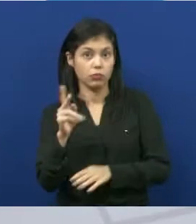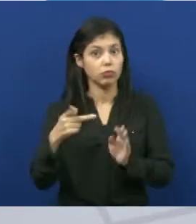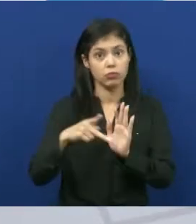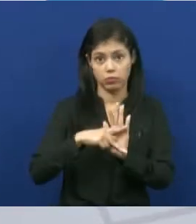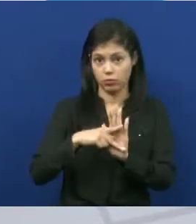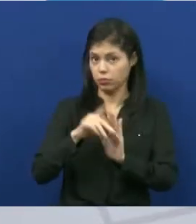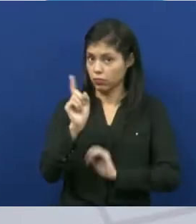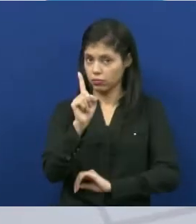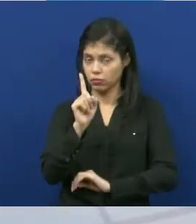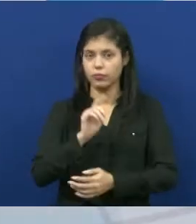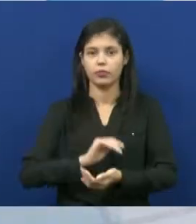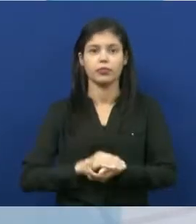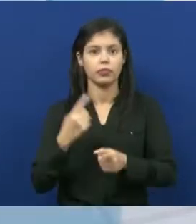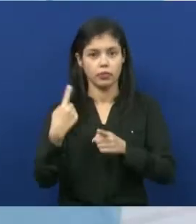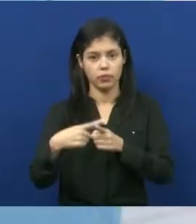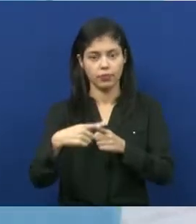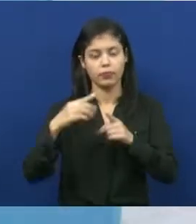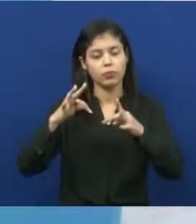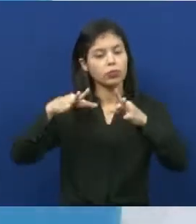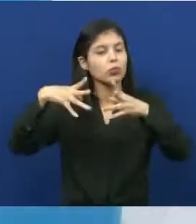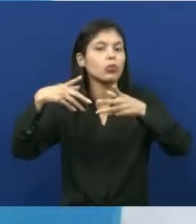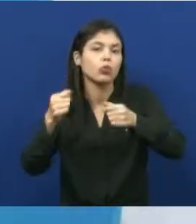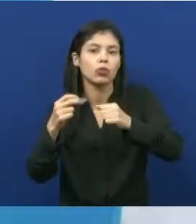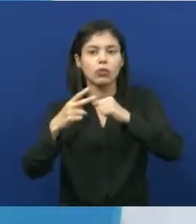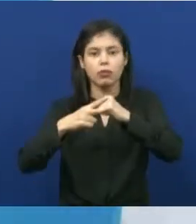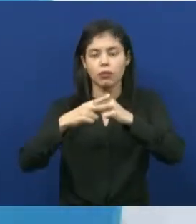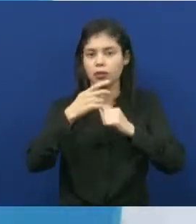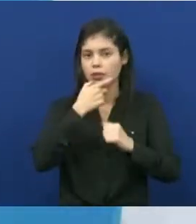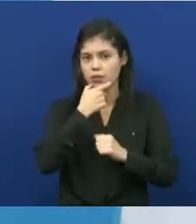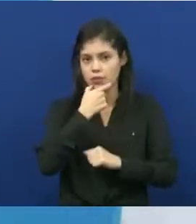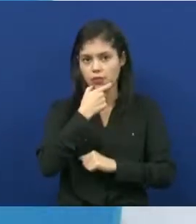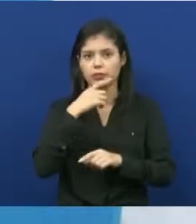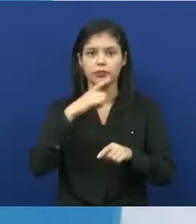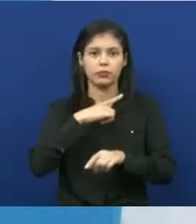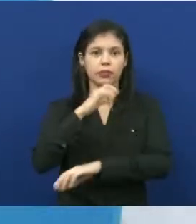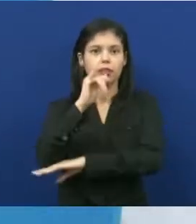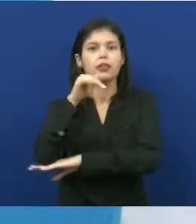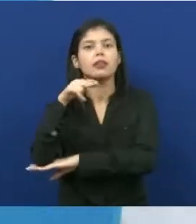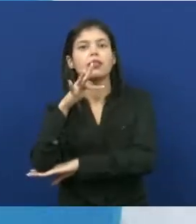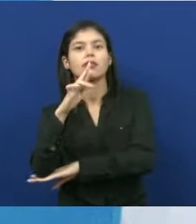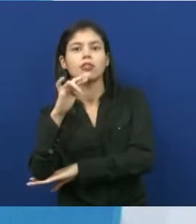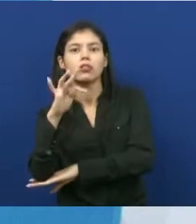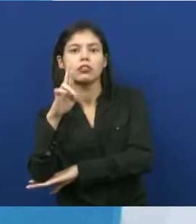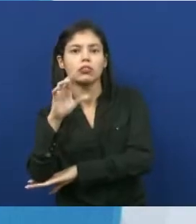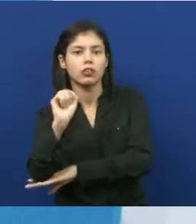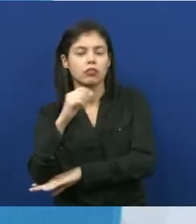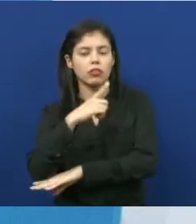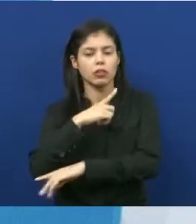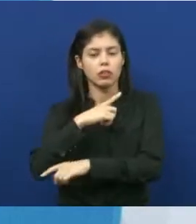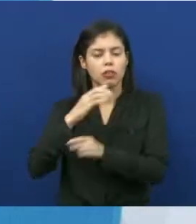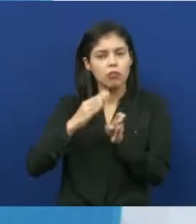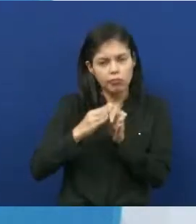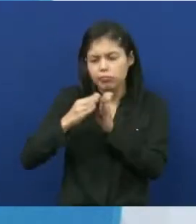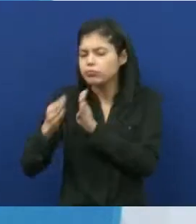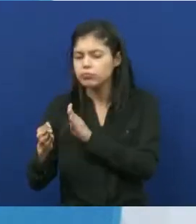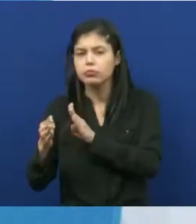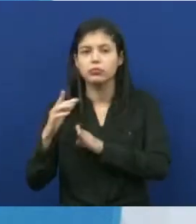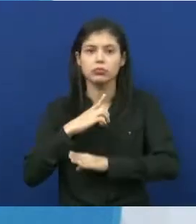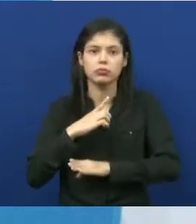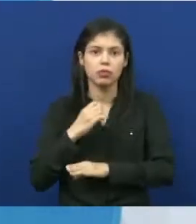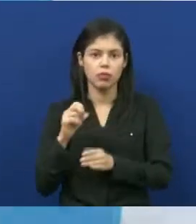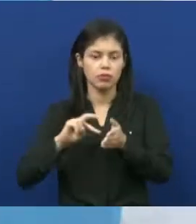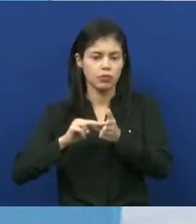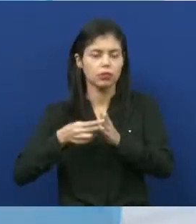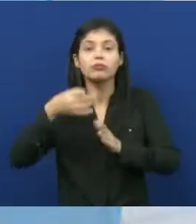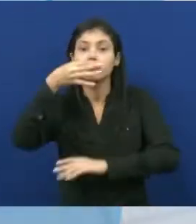dele. Todos os verbos em inglês, quando estão no infinitivo, têm essa partícula to. Ela não tem um significado